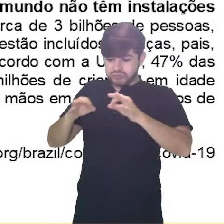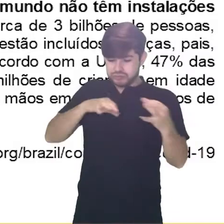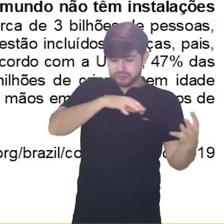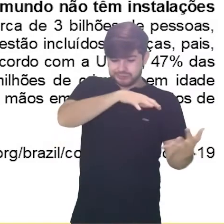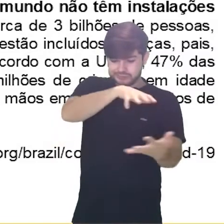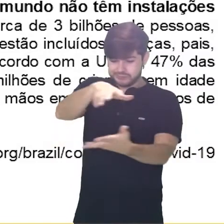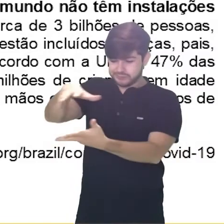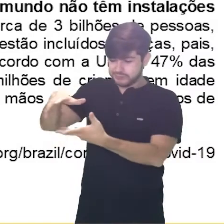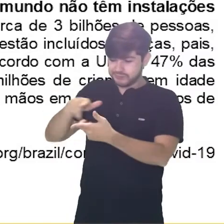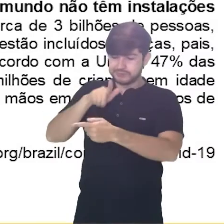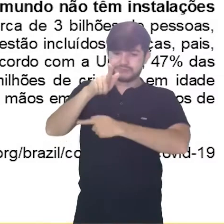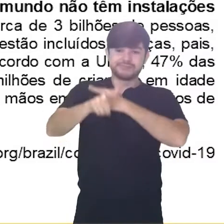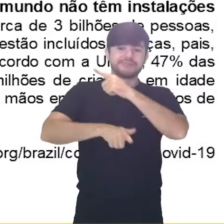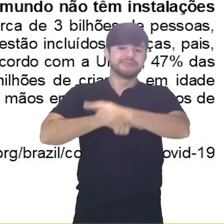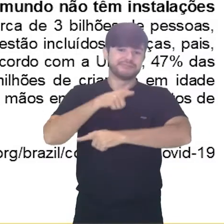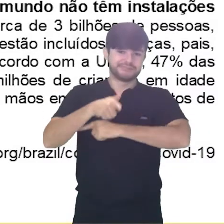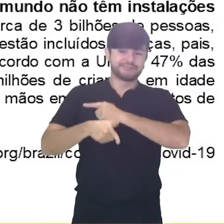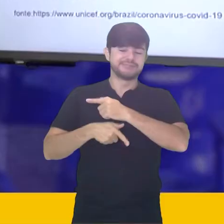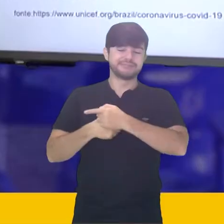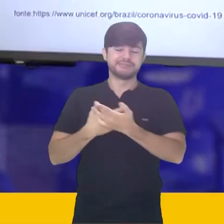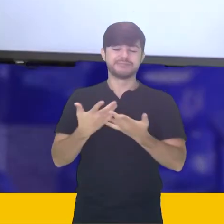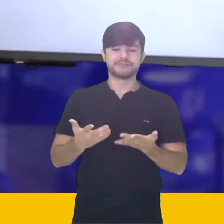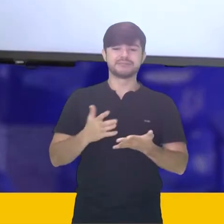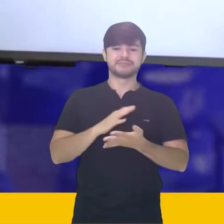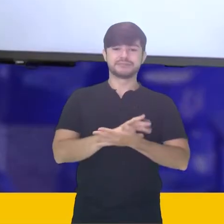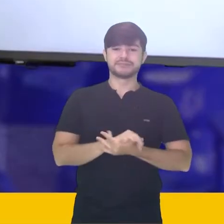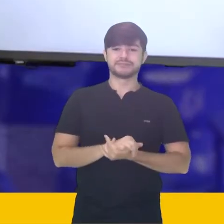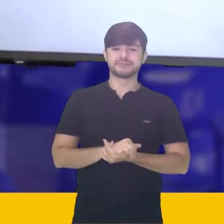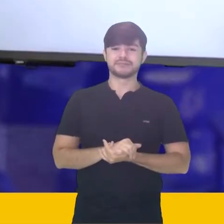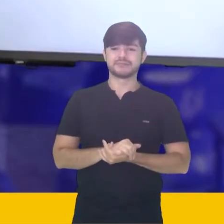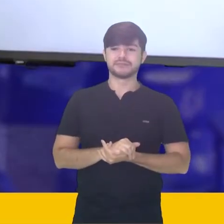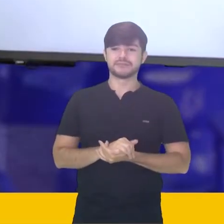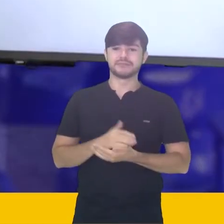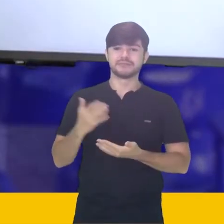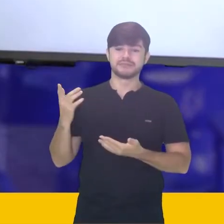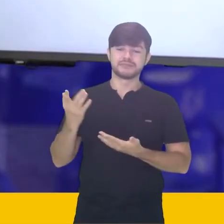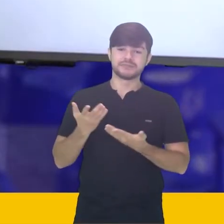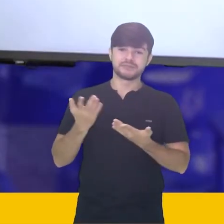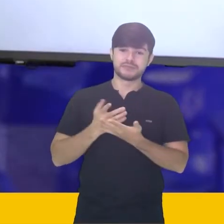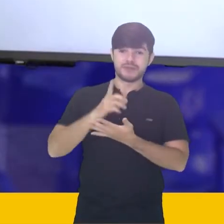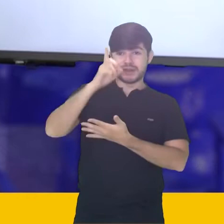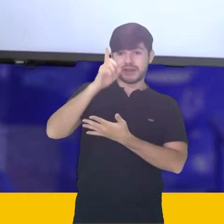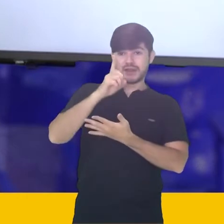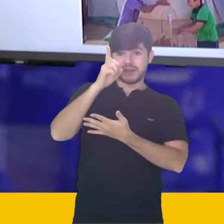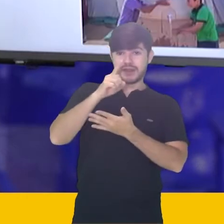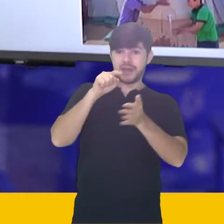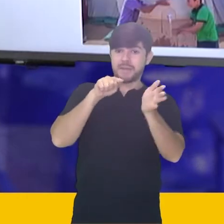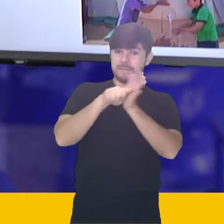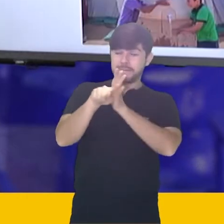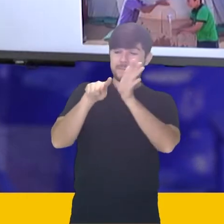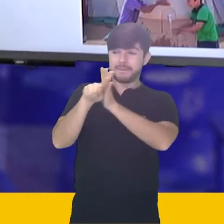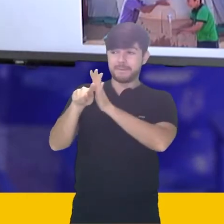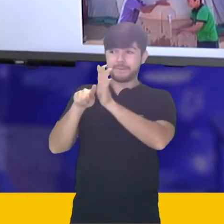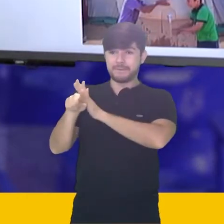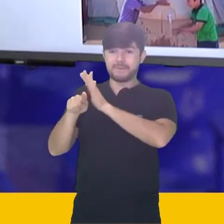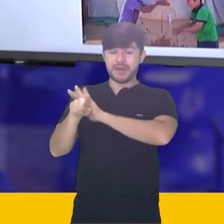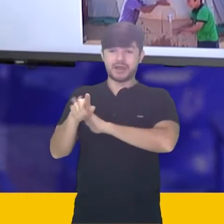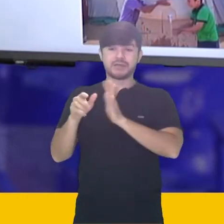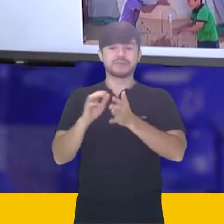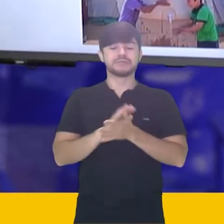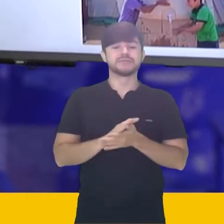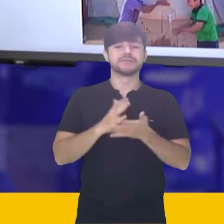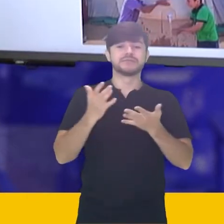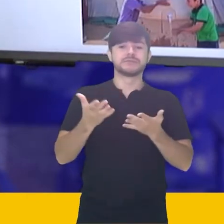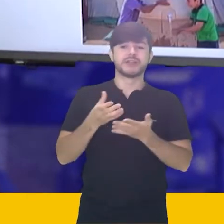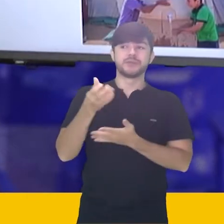globalizado, tá bom? Então, vamos lá, a gente vai caminhando direto para as perguntas, tá? O